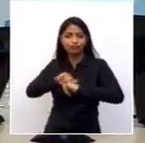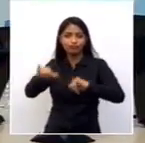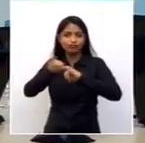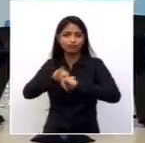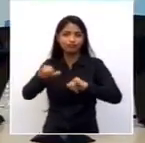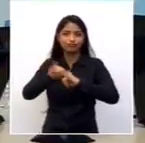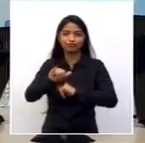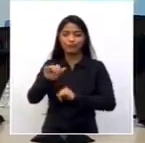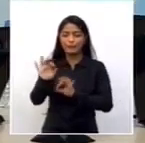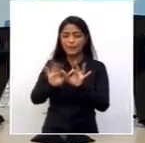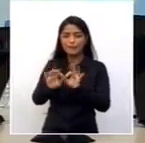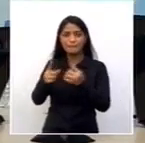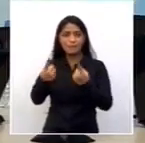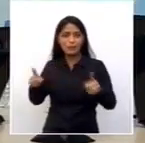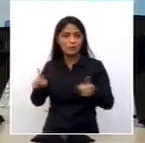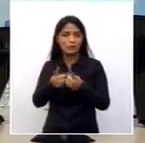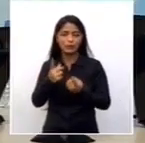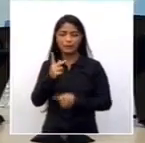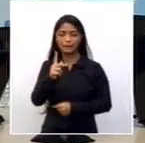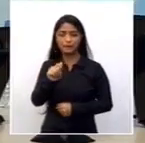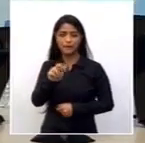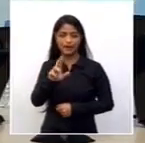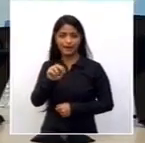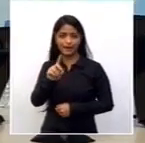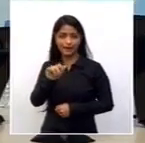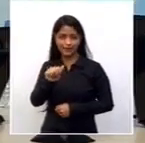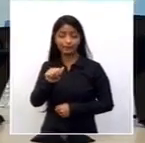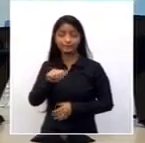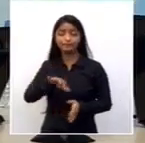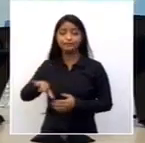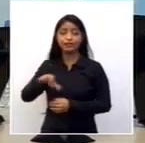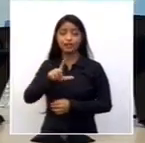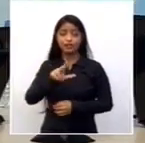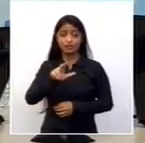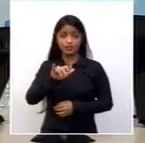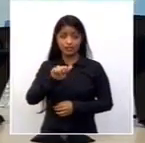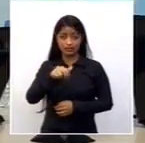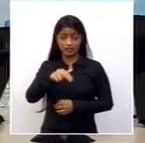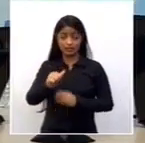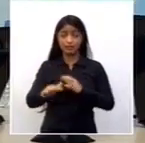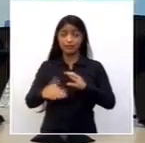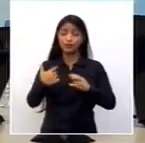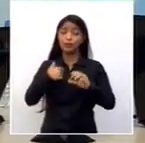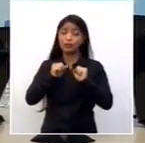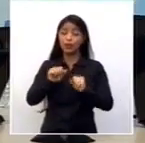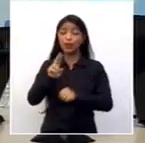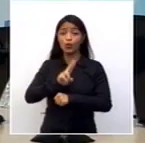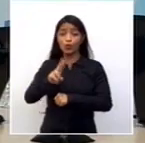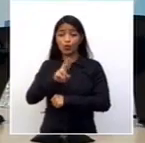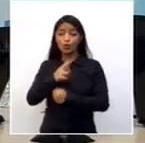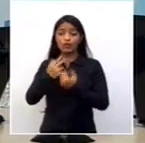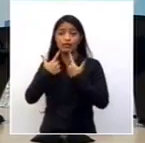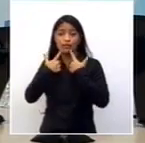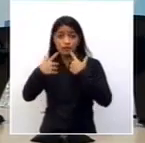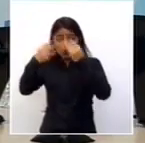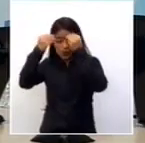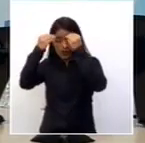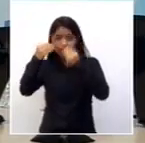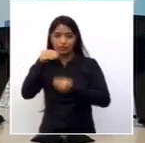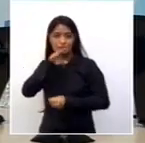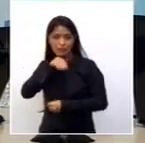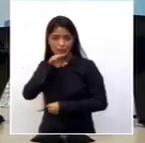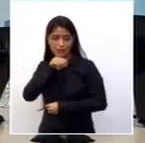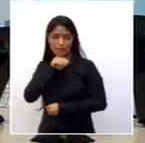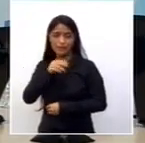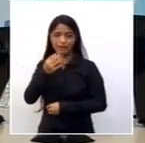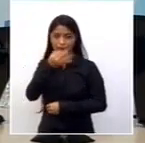A Luciana fala também da questão da utilização da linguagem verbal e da linguagem não verbal.